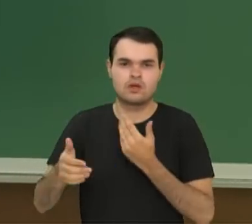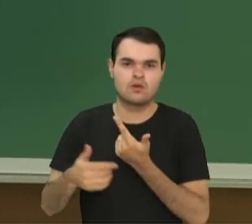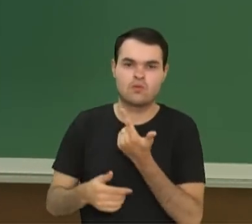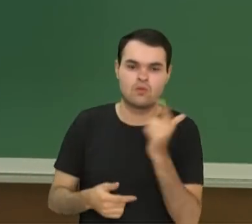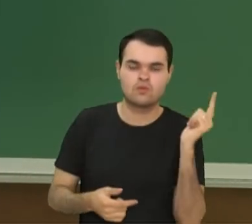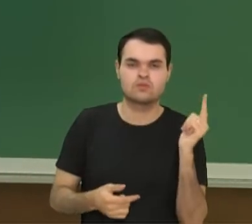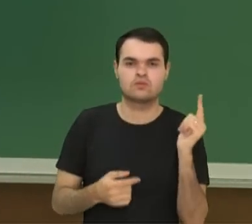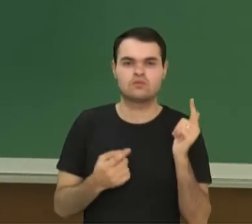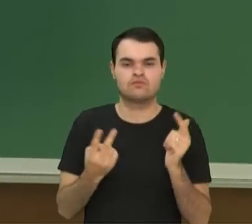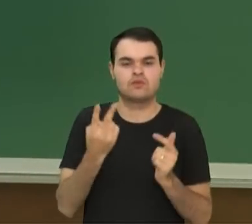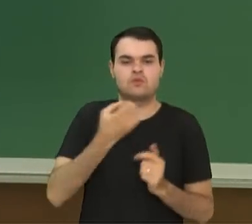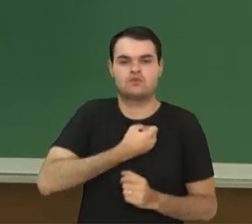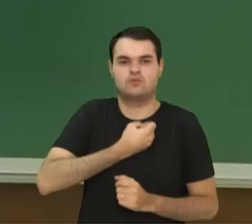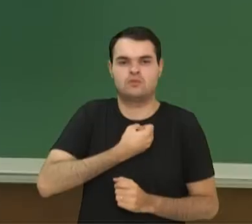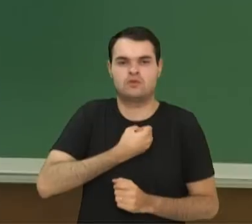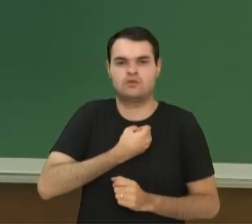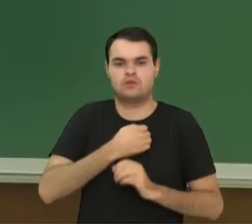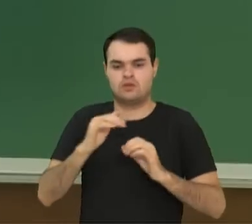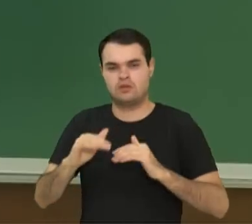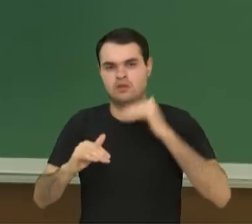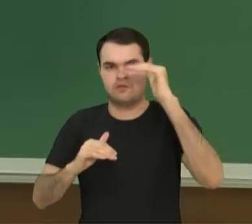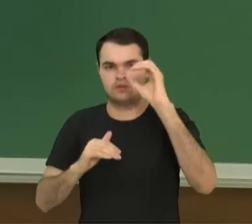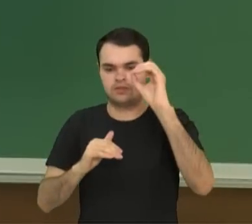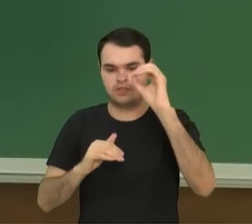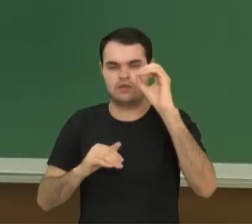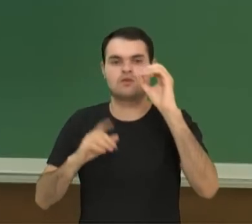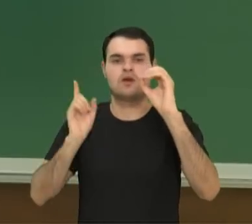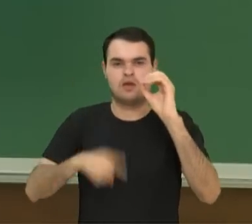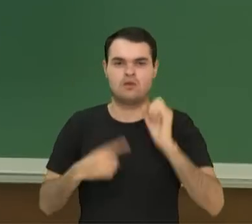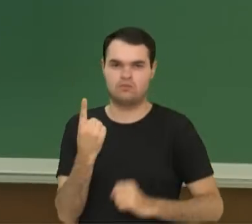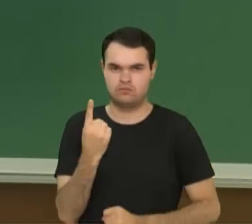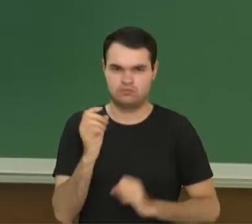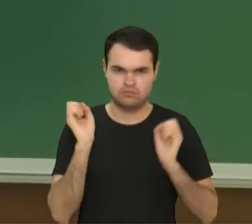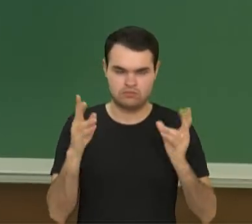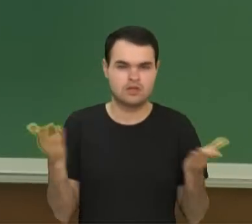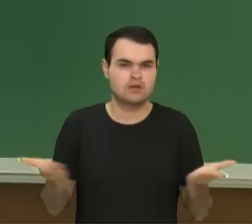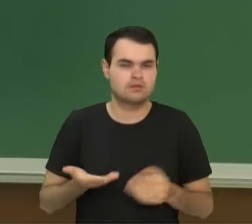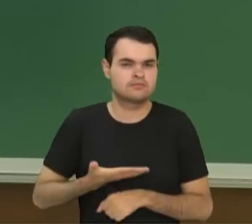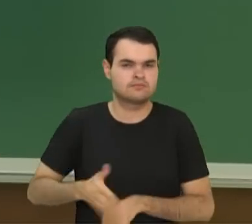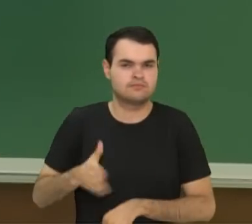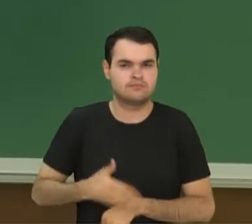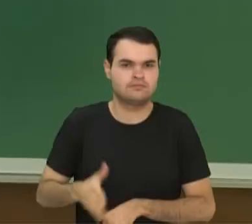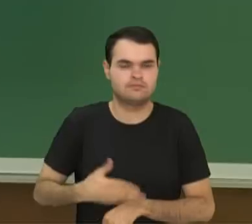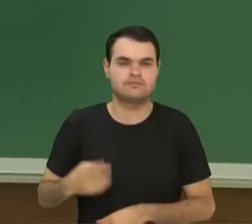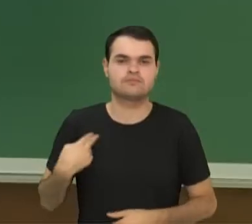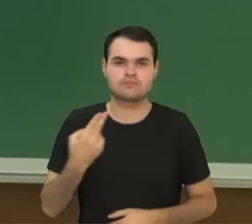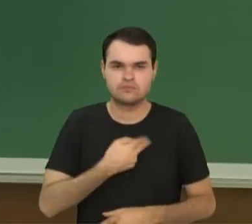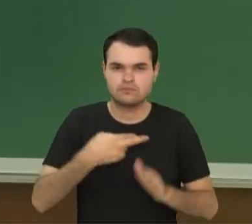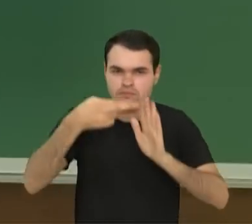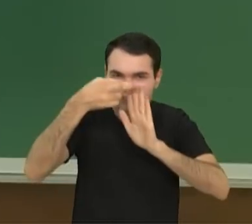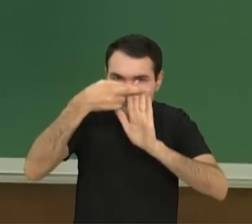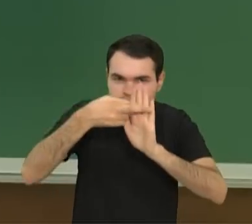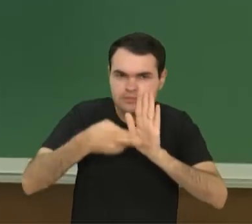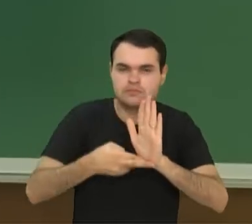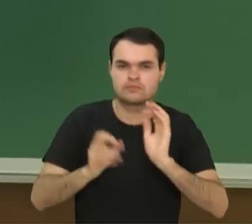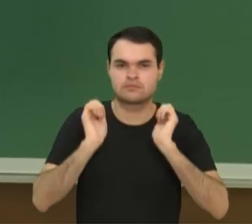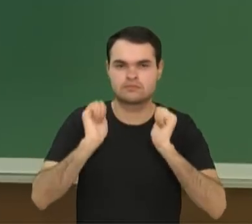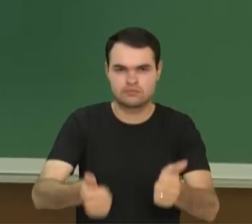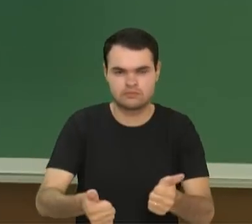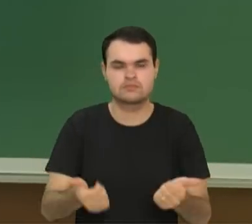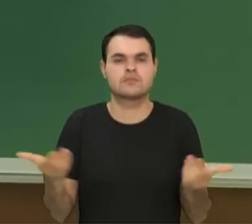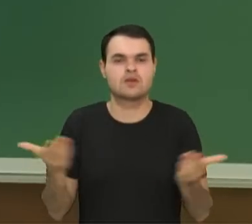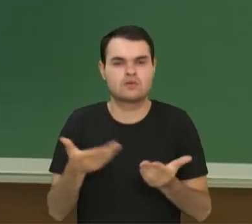vai ser 1, tranquilo? Bem, vamos praticar agora aqui as nossas propriedades. Então, nós